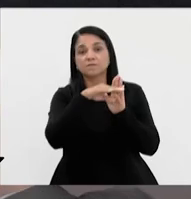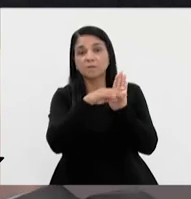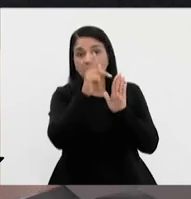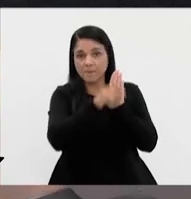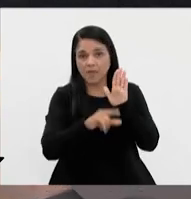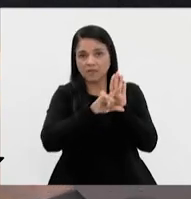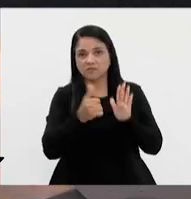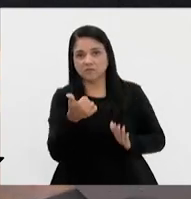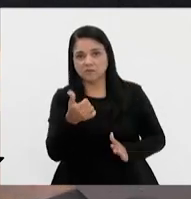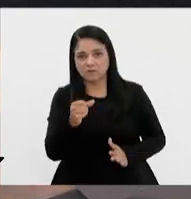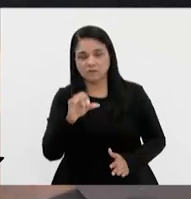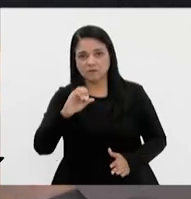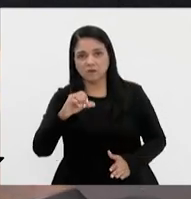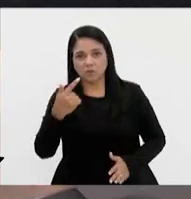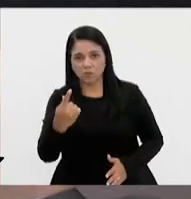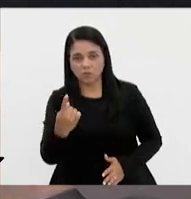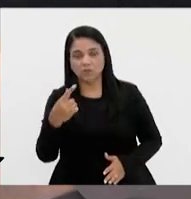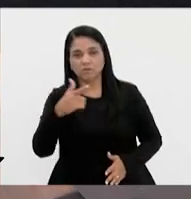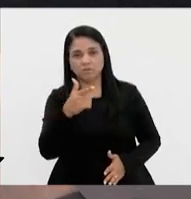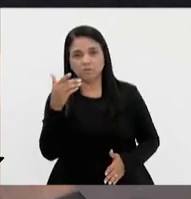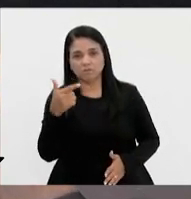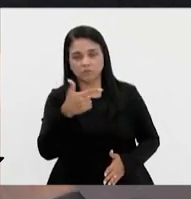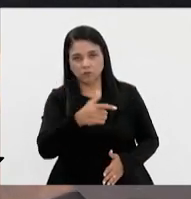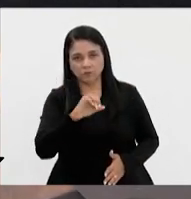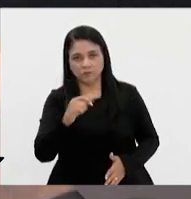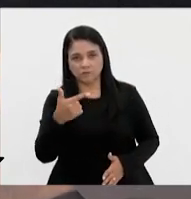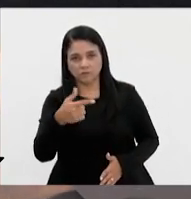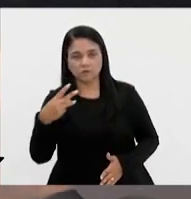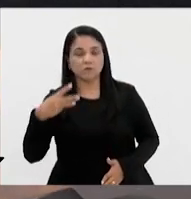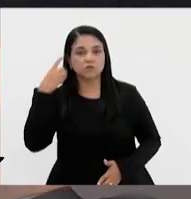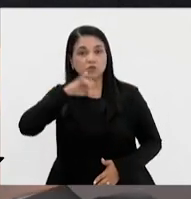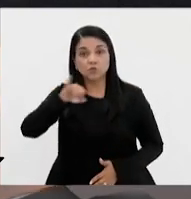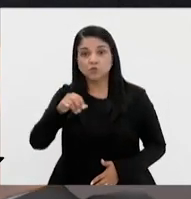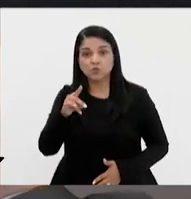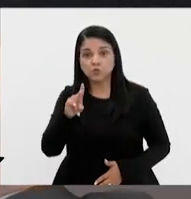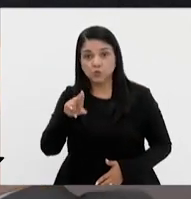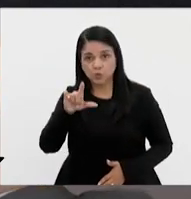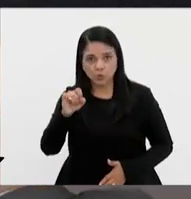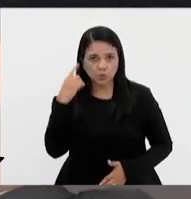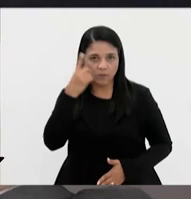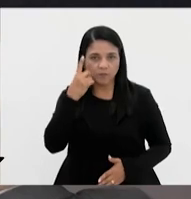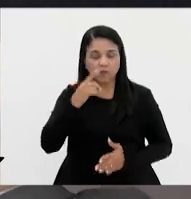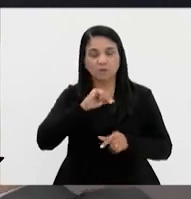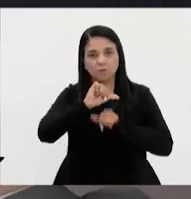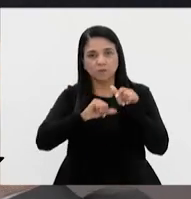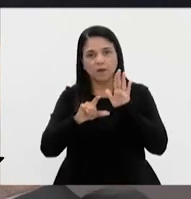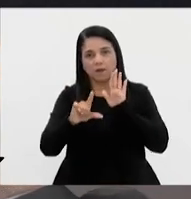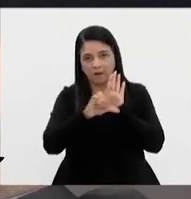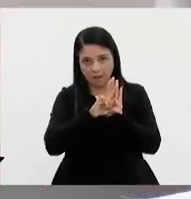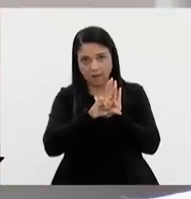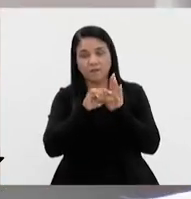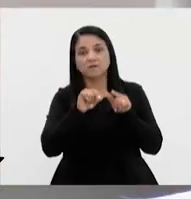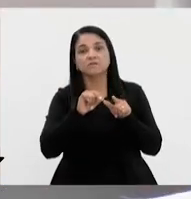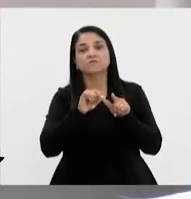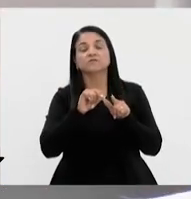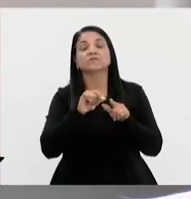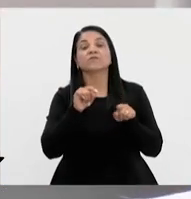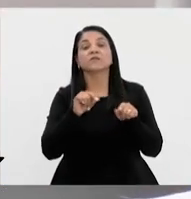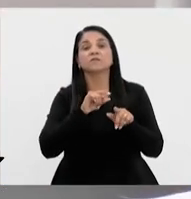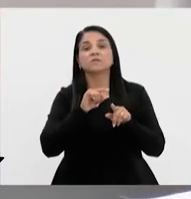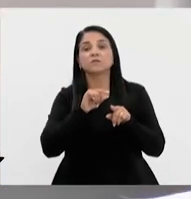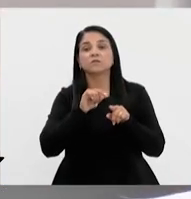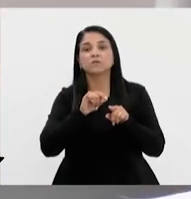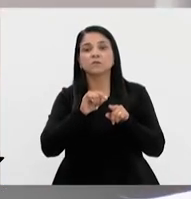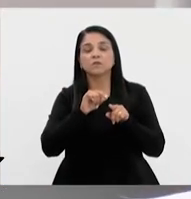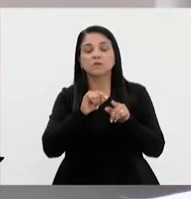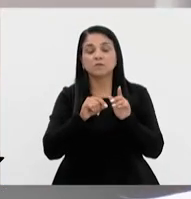PL 1601 de 23, de autoria do deputado Júlio Rocha, que altera a Lei 5.799, de 20 de agosto de 2010, que institui o